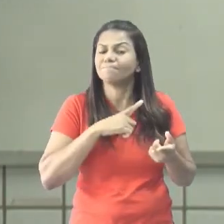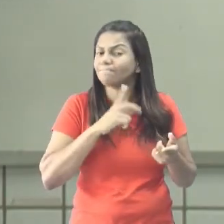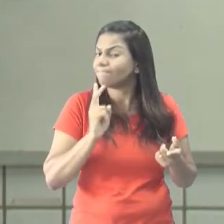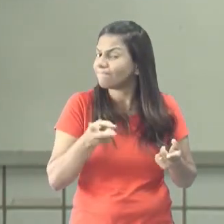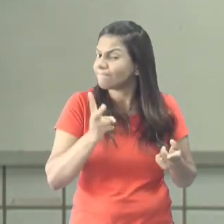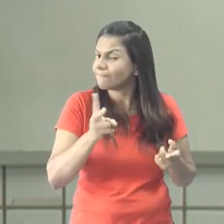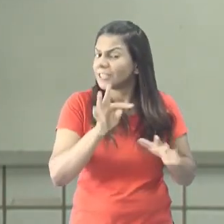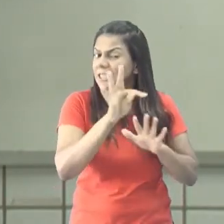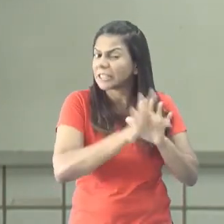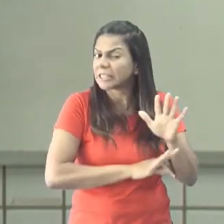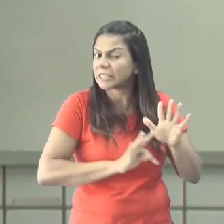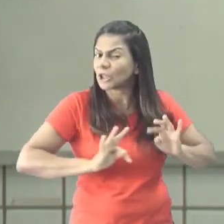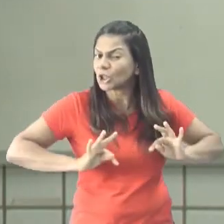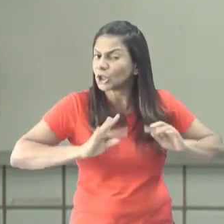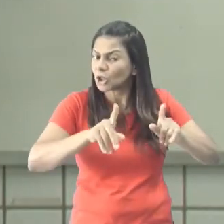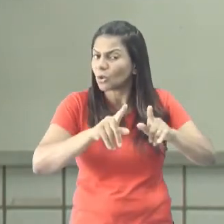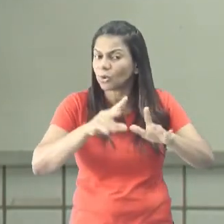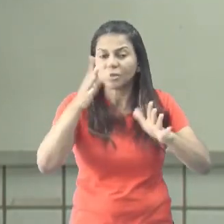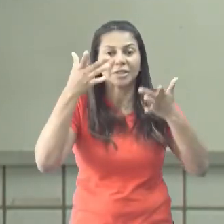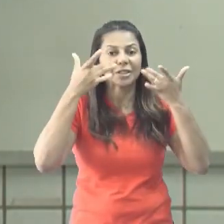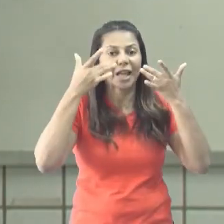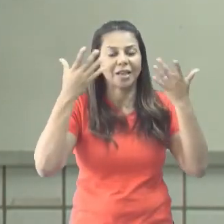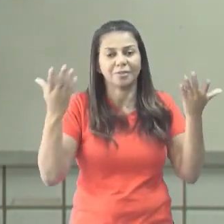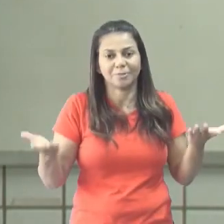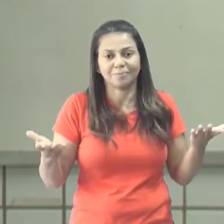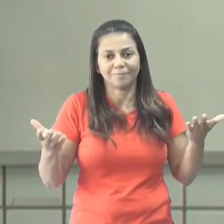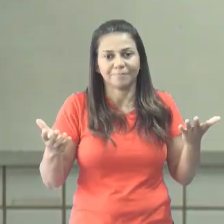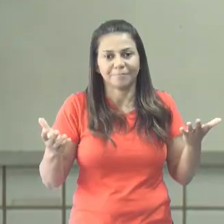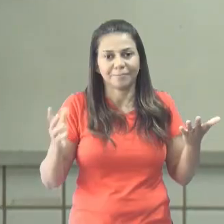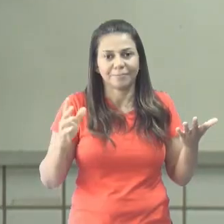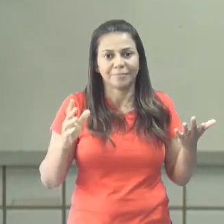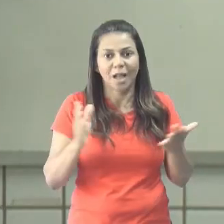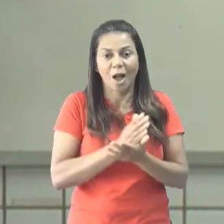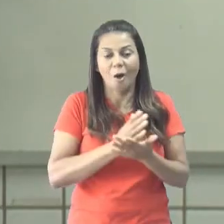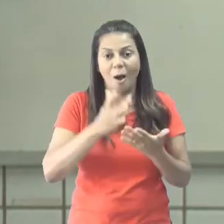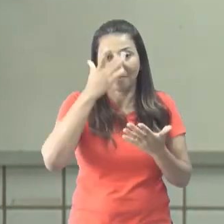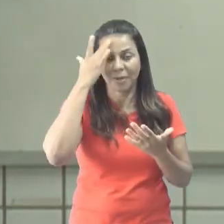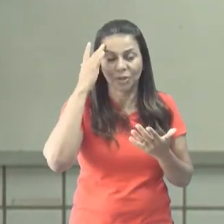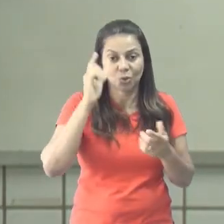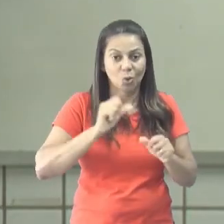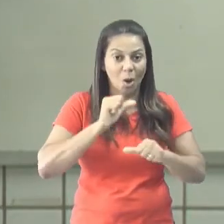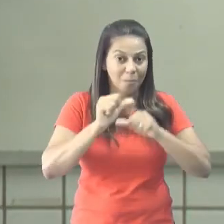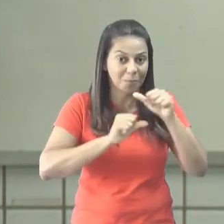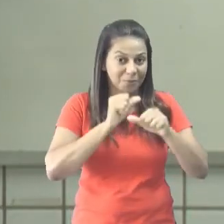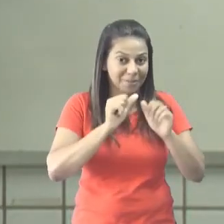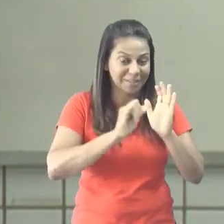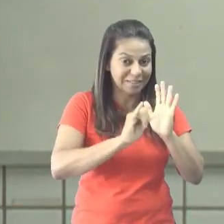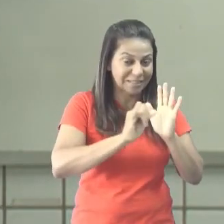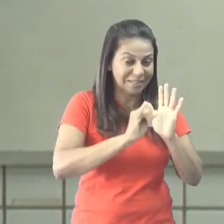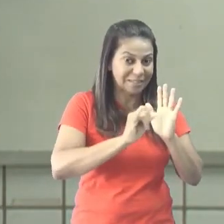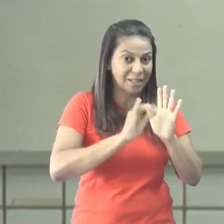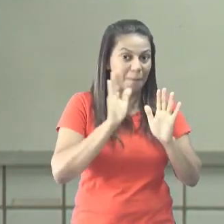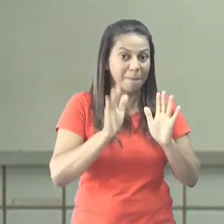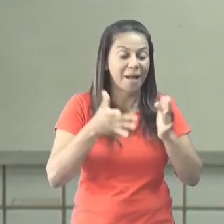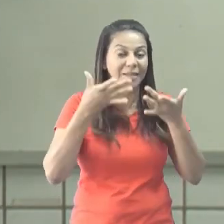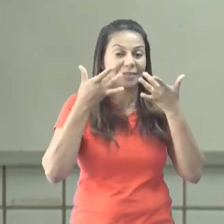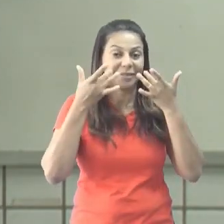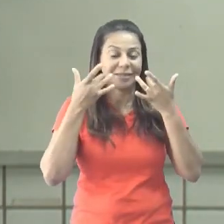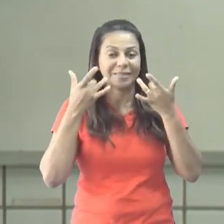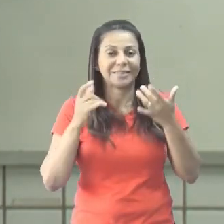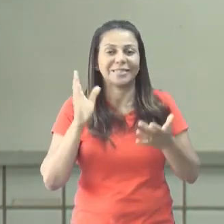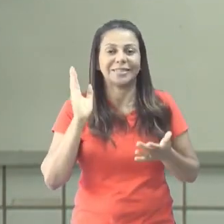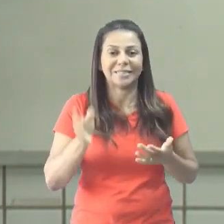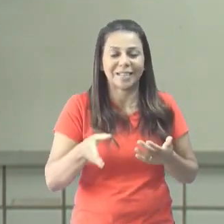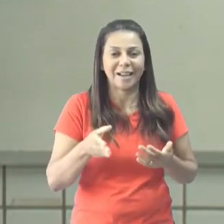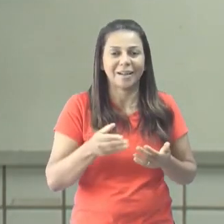os textos dele são teatro. De repente, alguém transforma em narrativa, mas ele só participava do gênero dramático lá